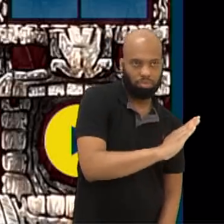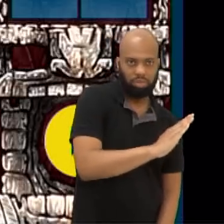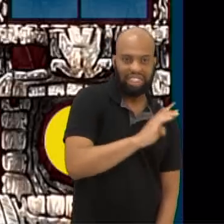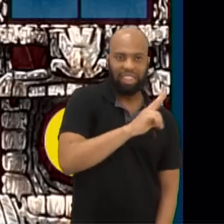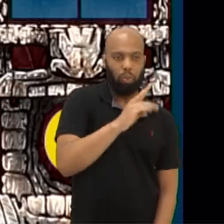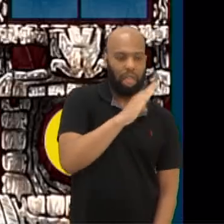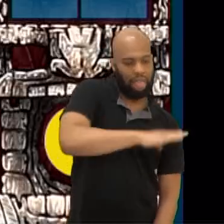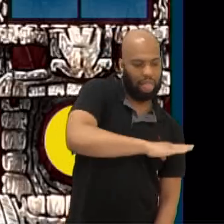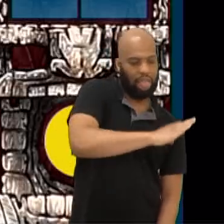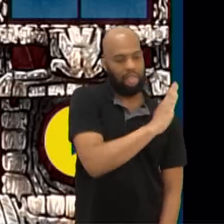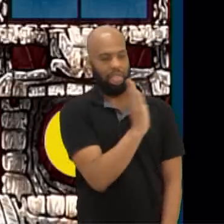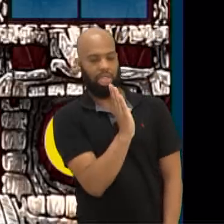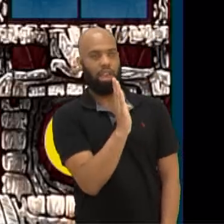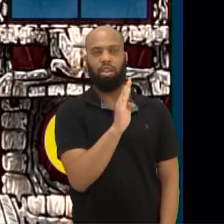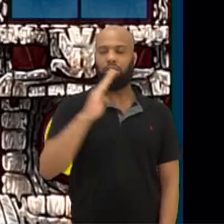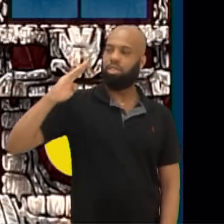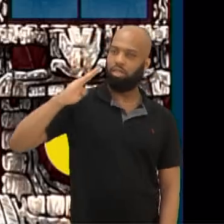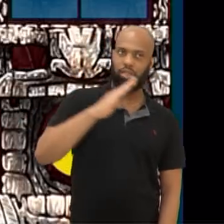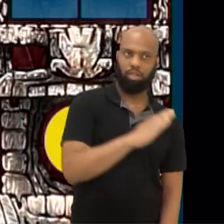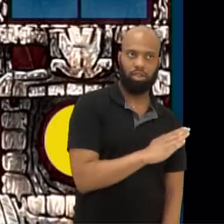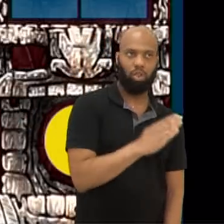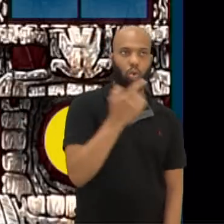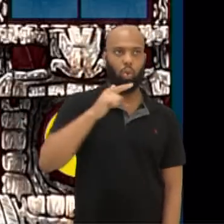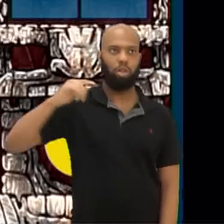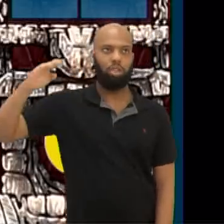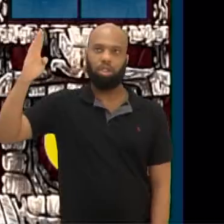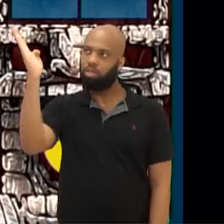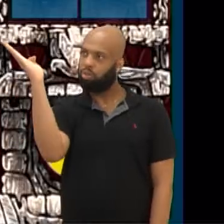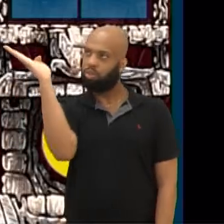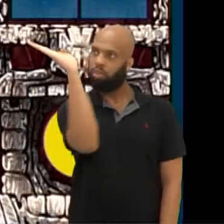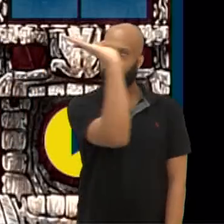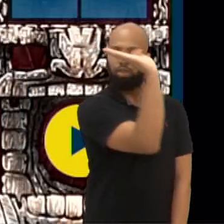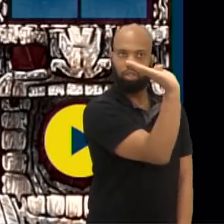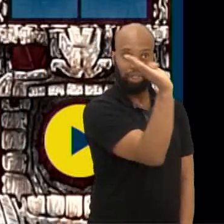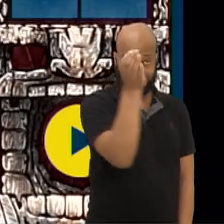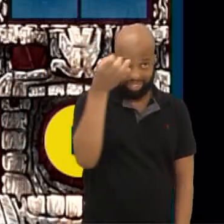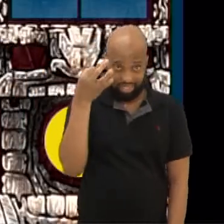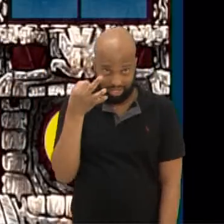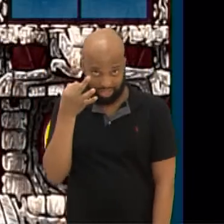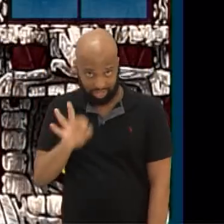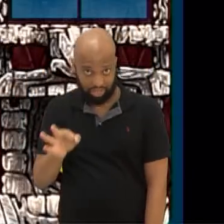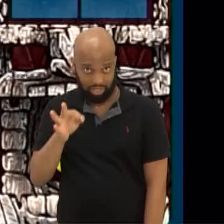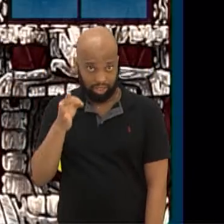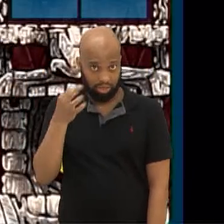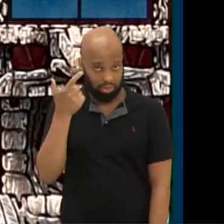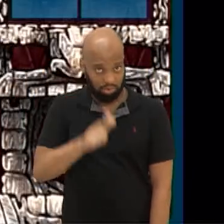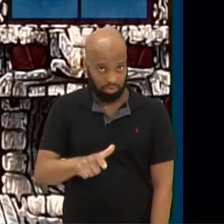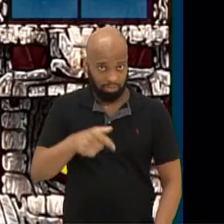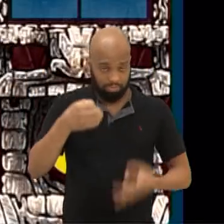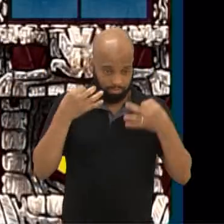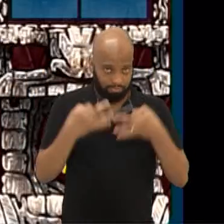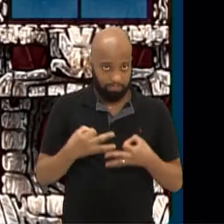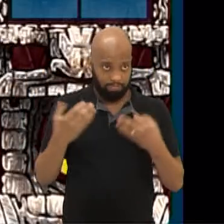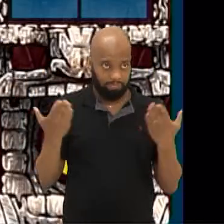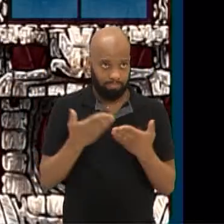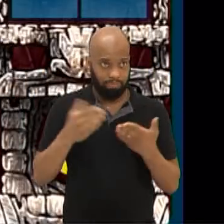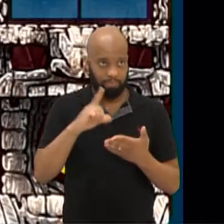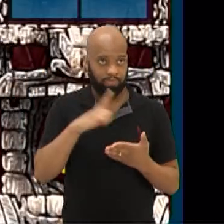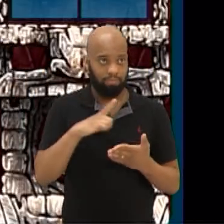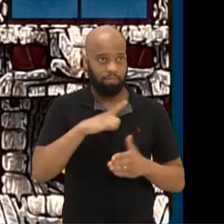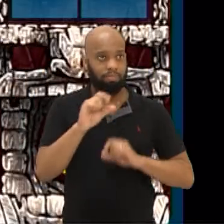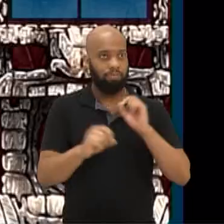tão inclinada, observe, e vou colocar essa aqui em cima. Será que vai dar certo de eu passar o meu feixe de luz, dele vir até